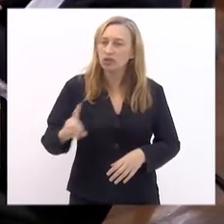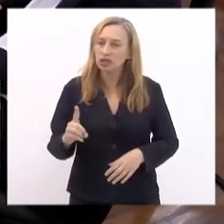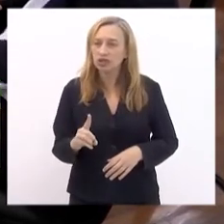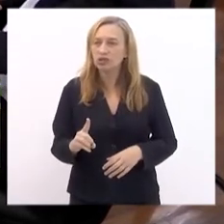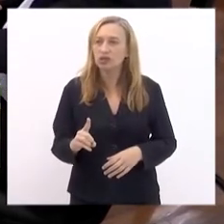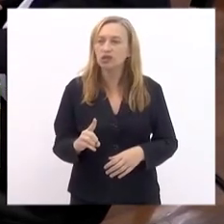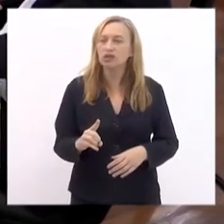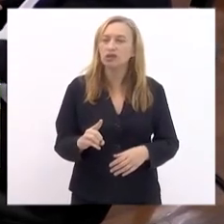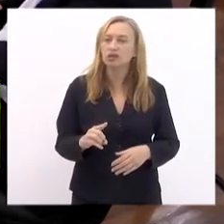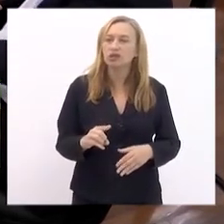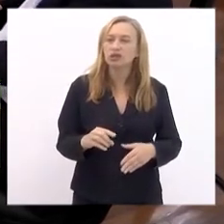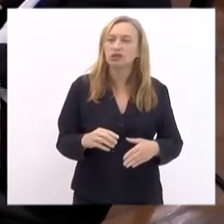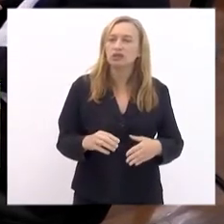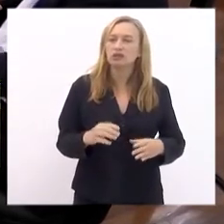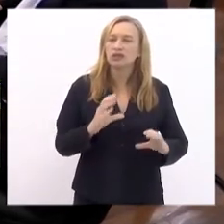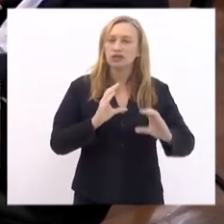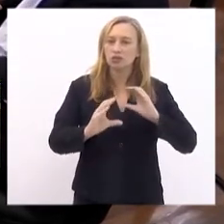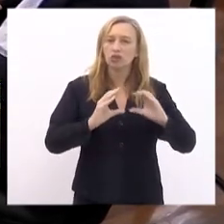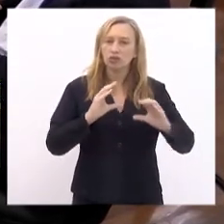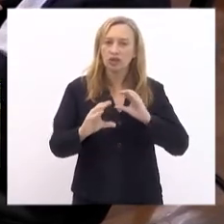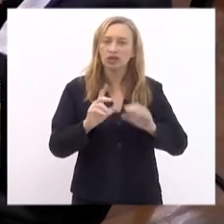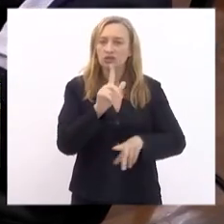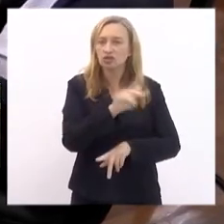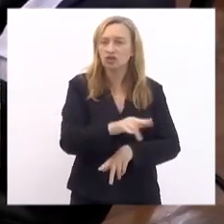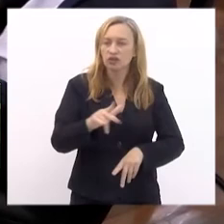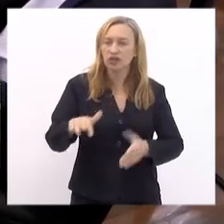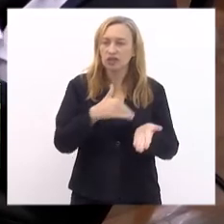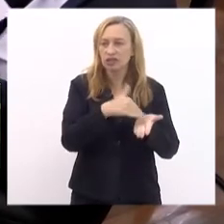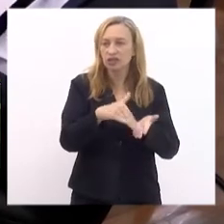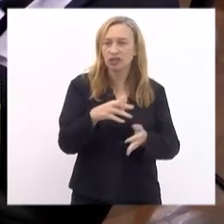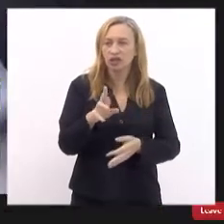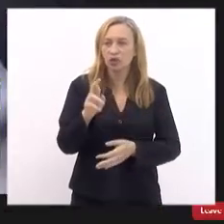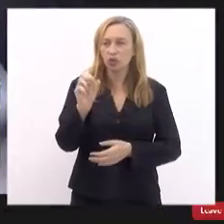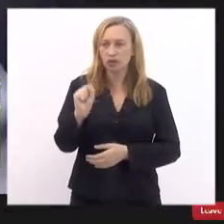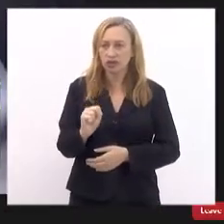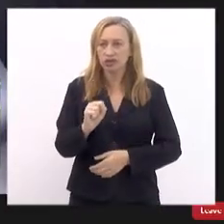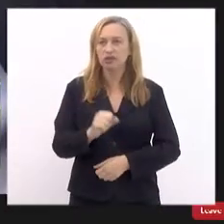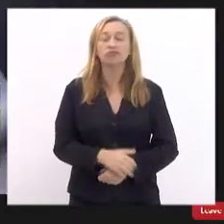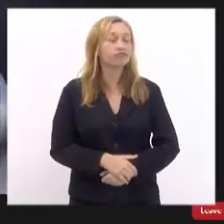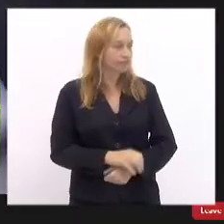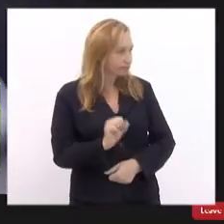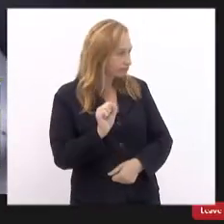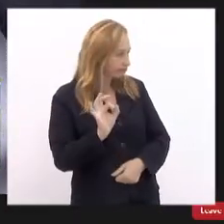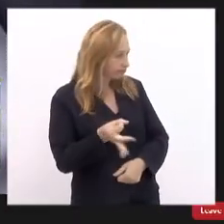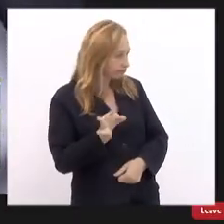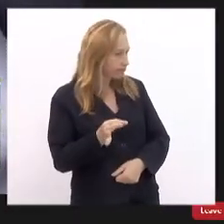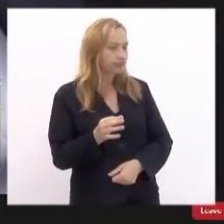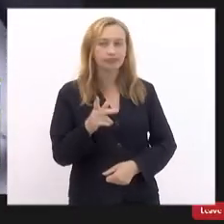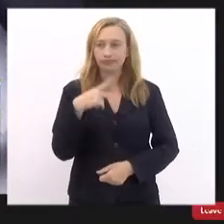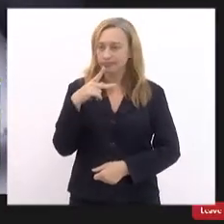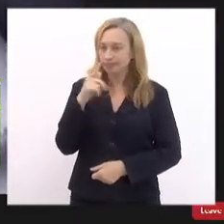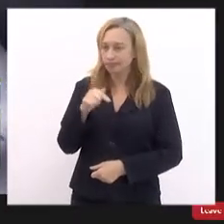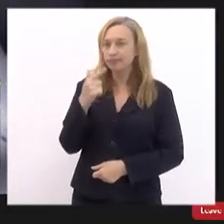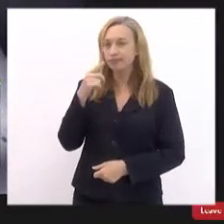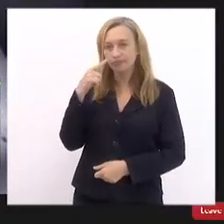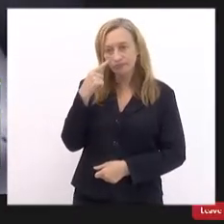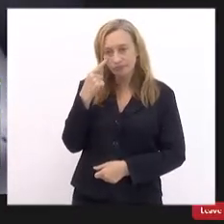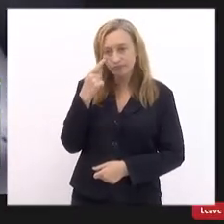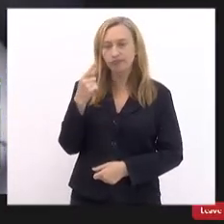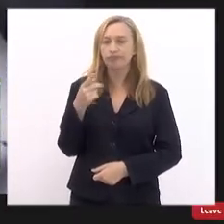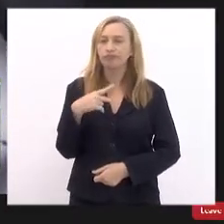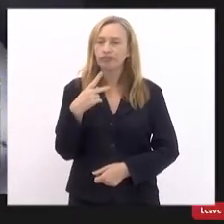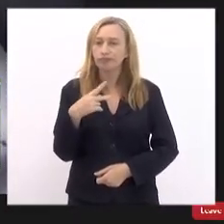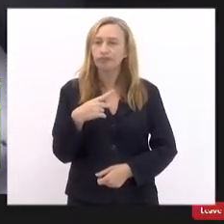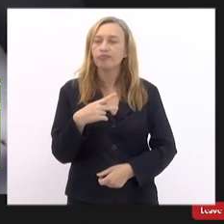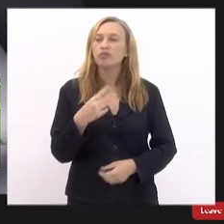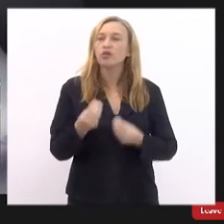governamental, fazer essa interlocução com as diferentes secretarias, Rubens. Certo, eu vou internalizar aqui, vou verificar de que forma